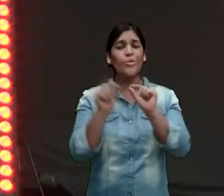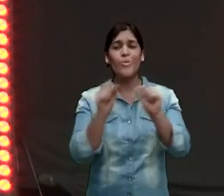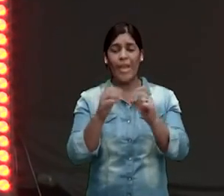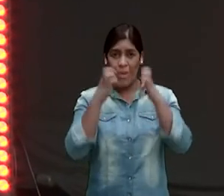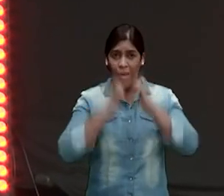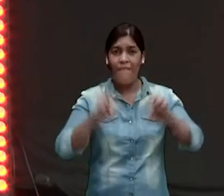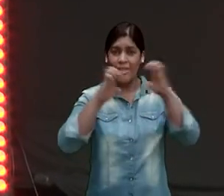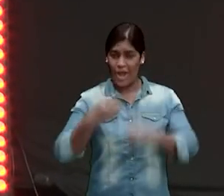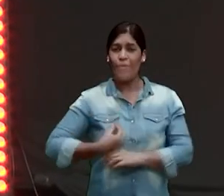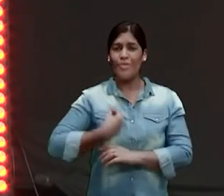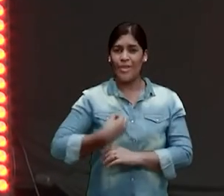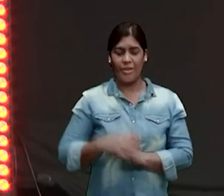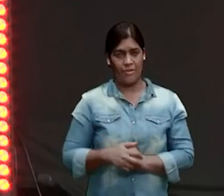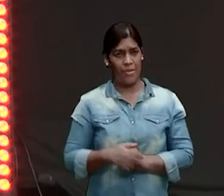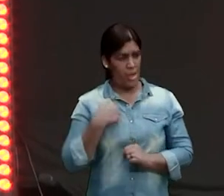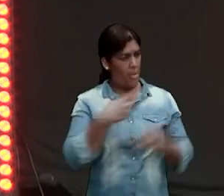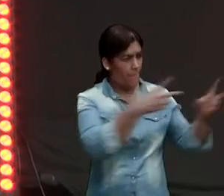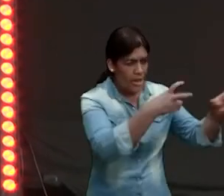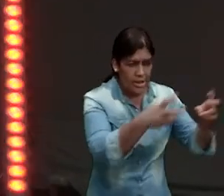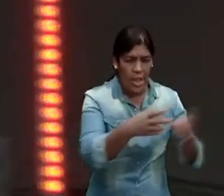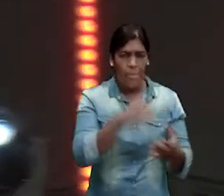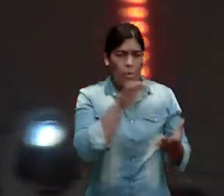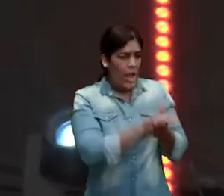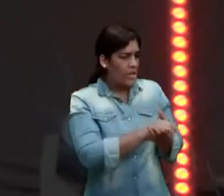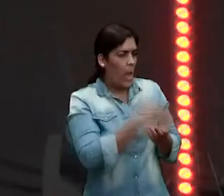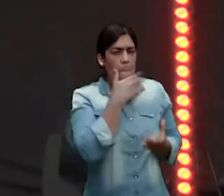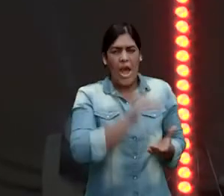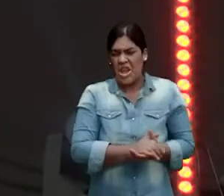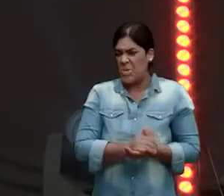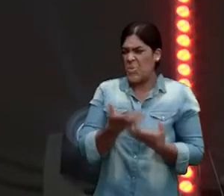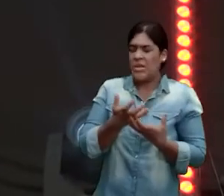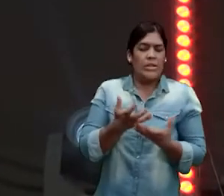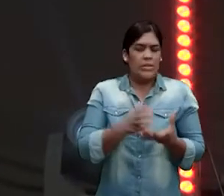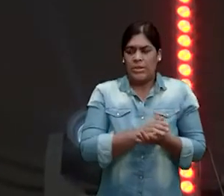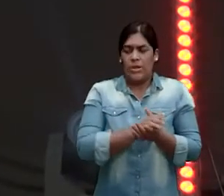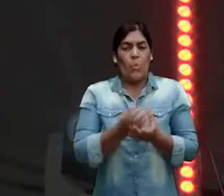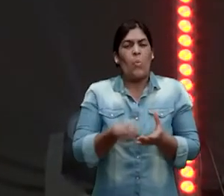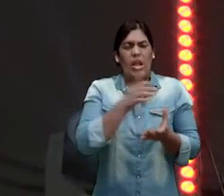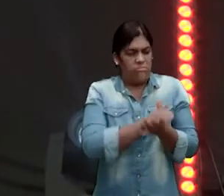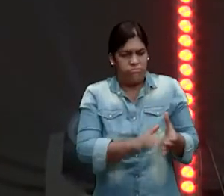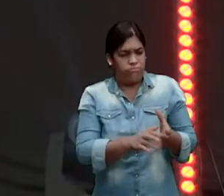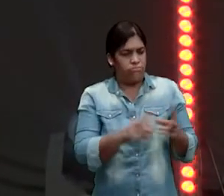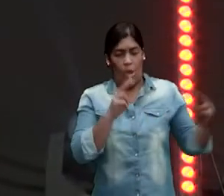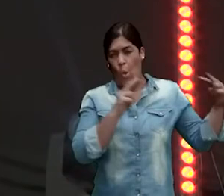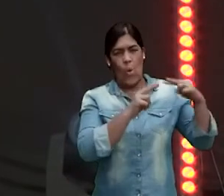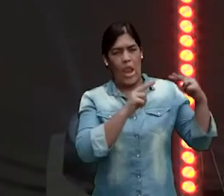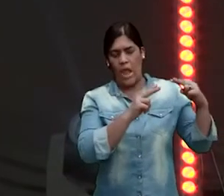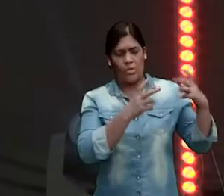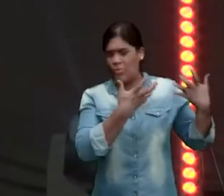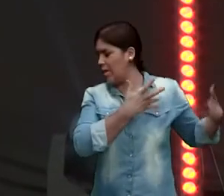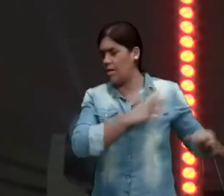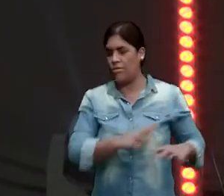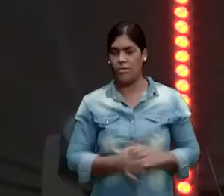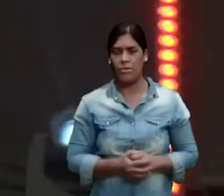eu vejo aquele cima casal que o marido não conseguia nem olhar na cara da mulher e a mulher não conseguia olhar nem no pé do